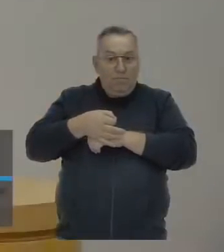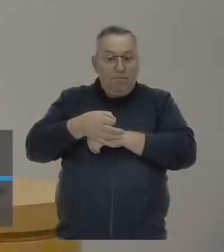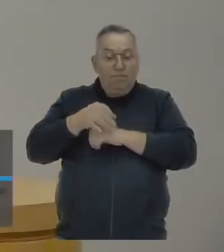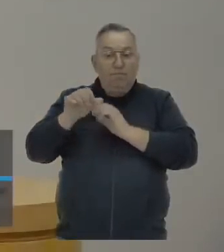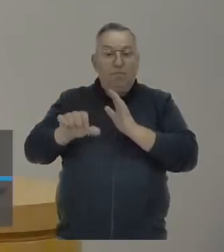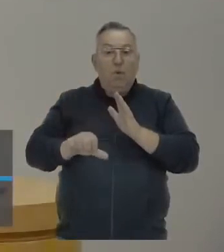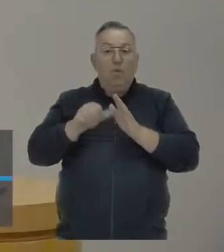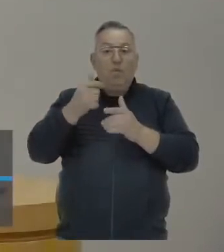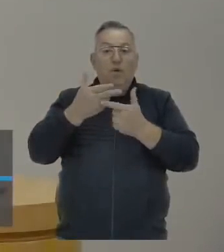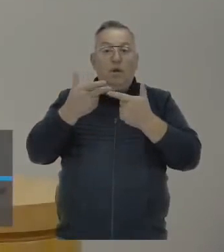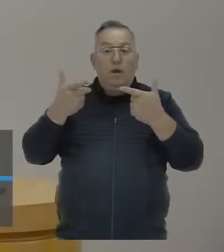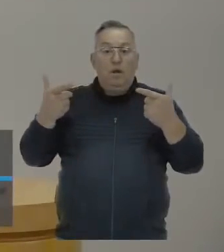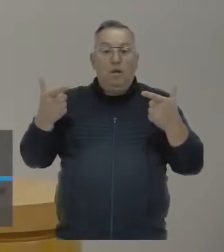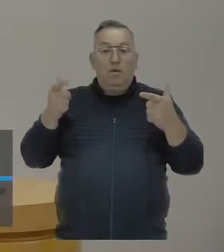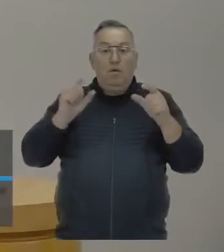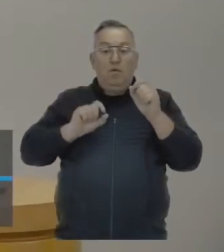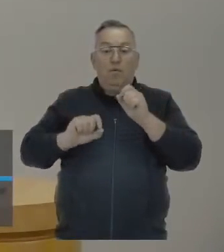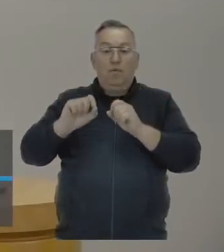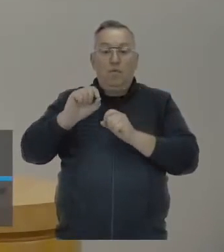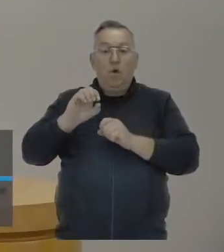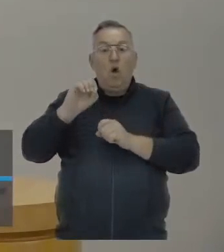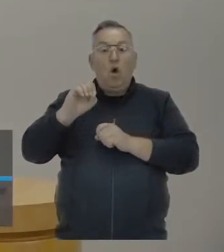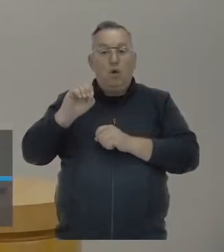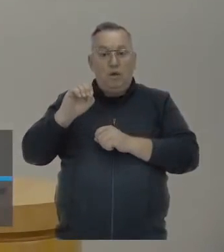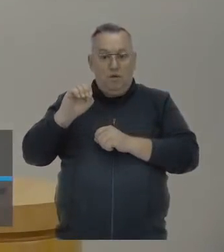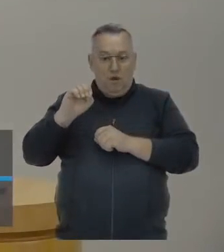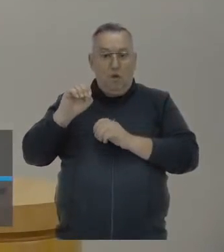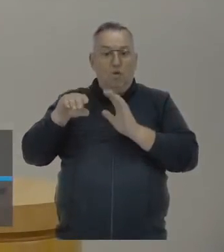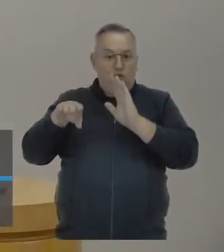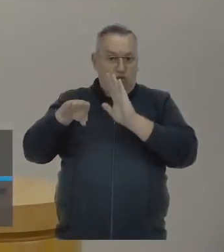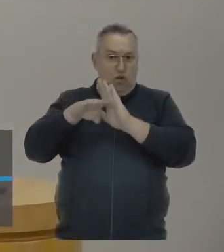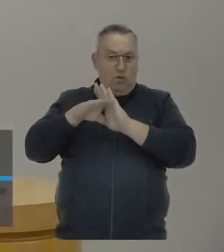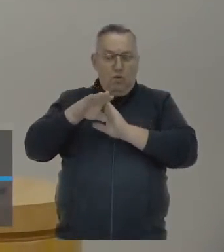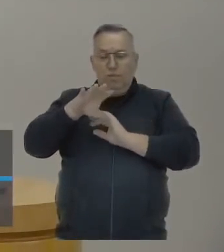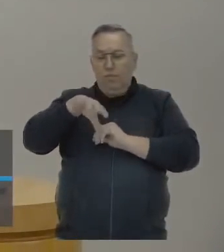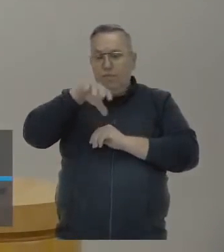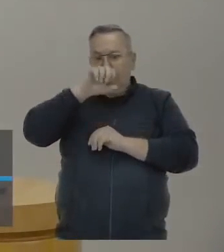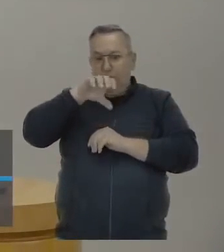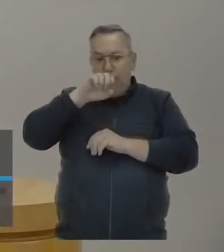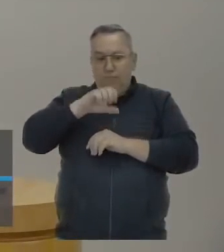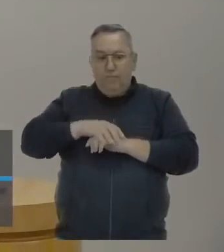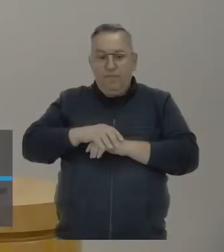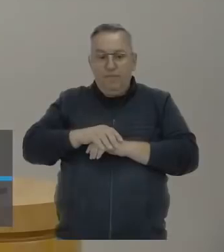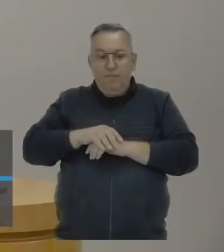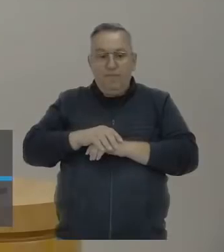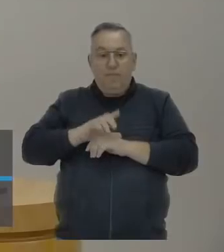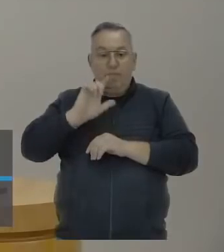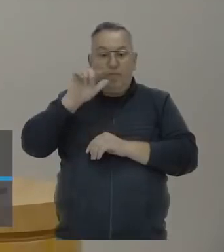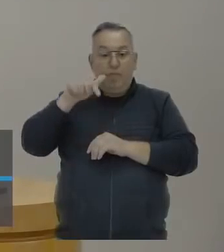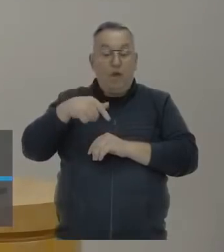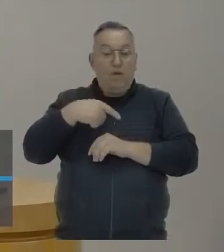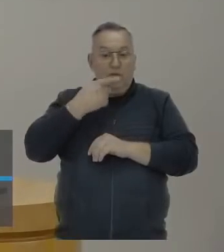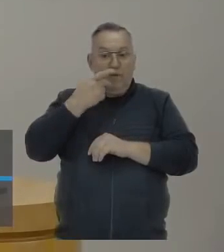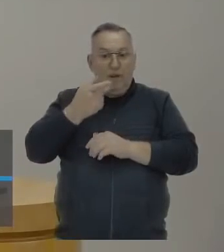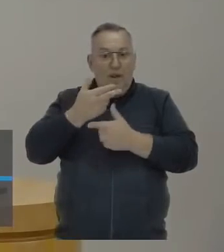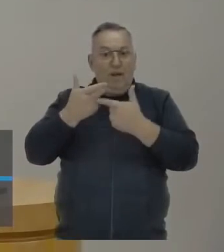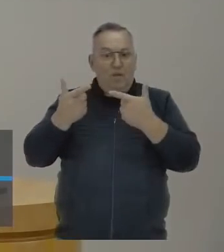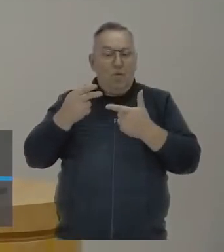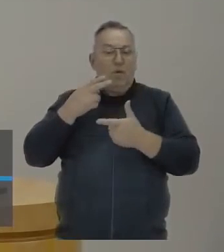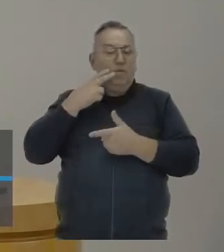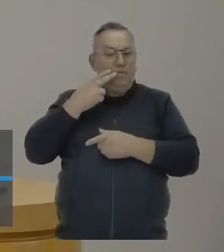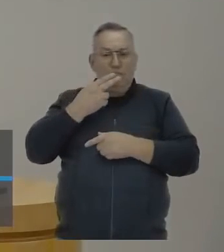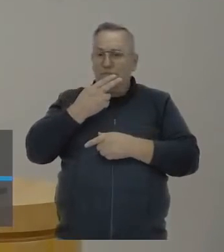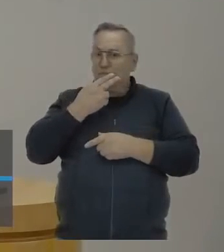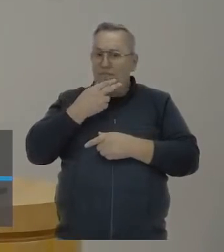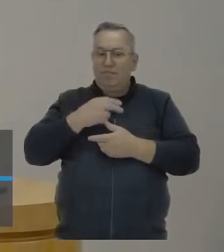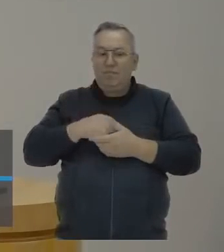né, foi ali o oxigênio que chegou. Agora vamos ver essa questão do nutriente que o professor falou aí, e que o nosso estudante